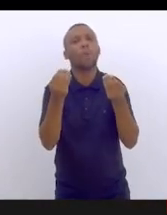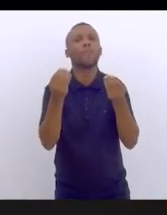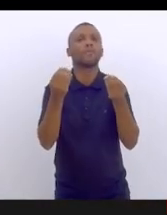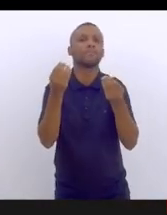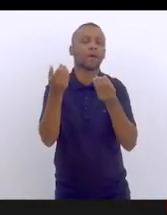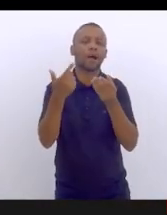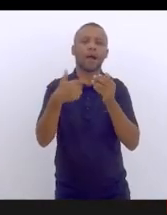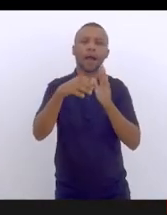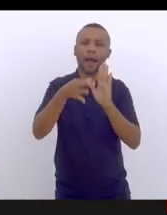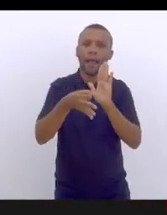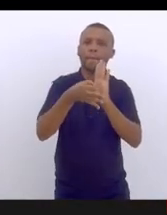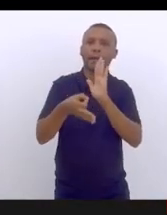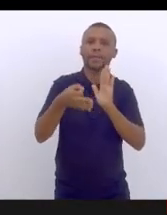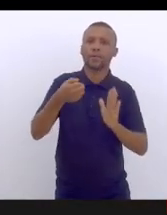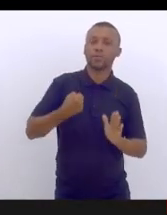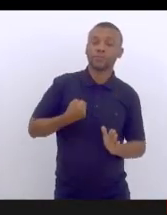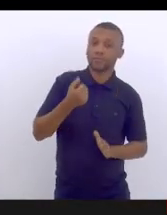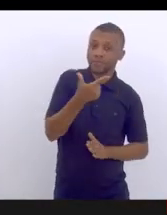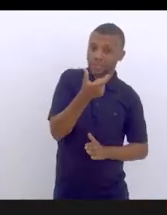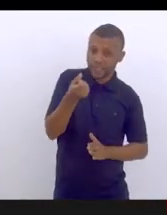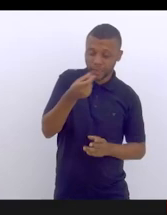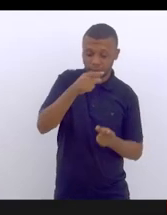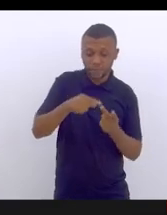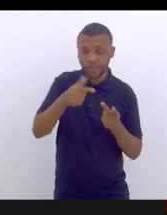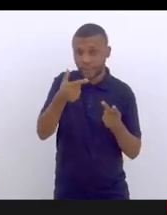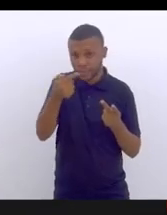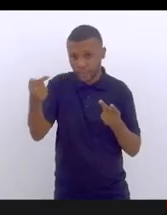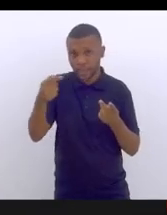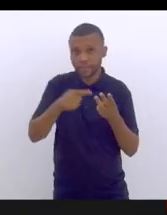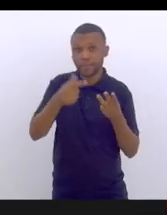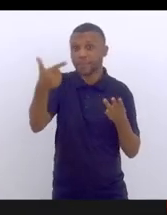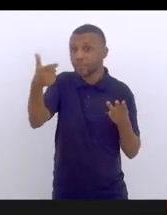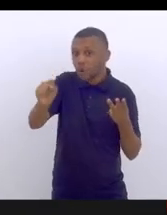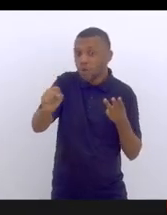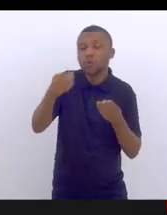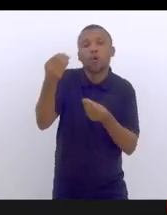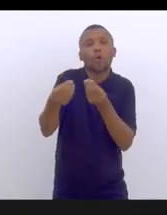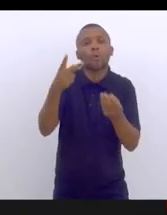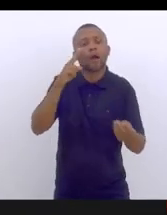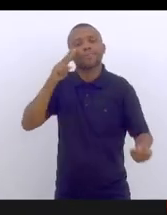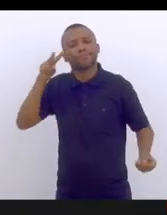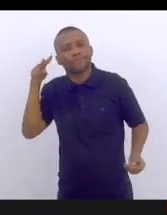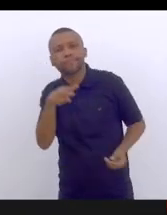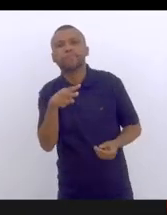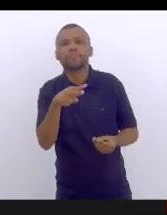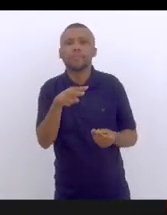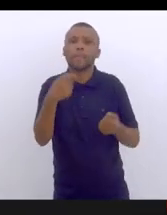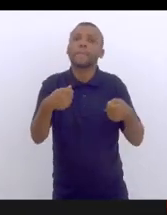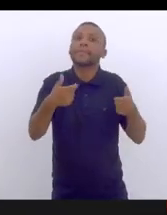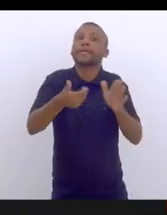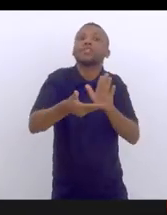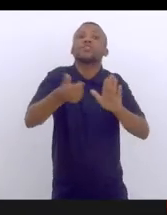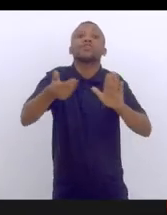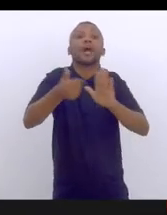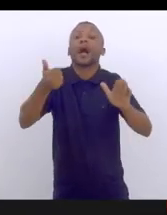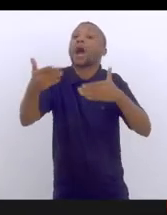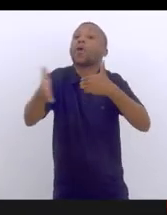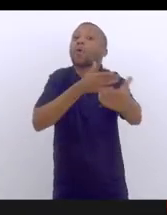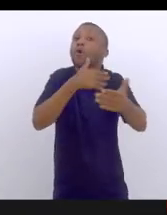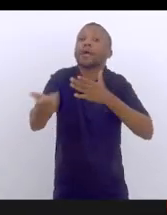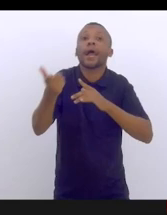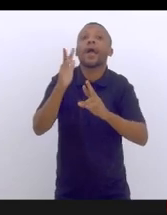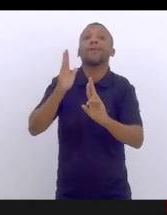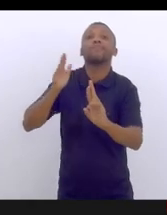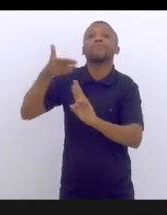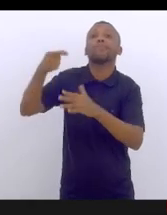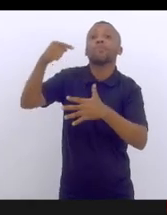as emendas 26, 27 e 28? Como é que elas foram consideradas? Tem que tirar qualquer